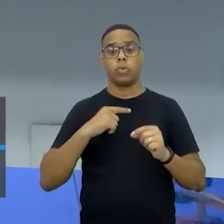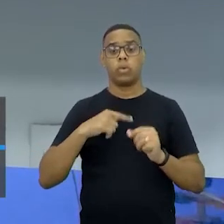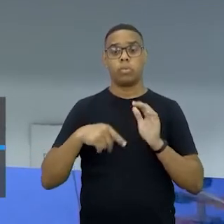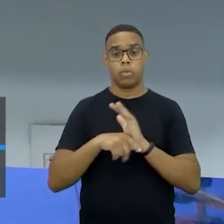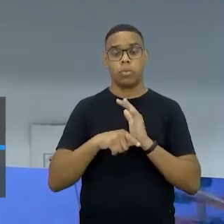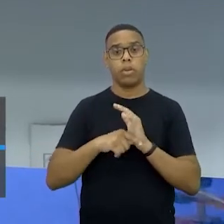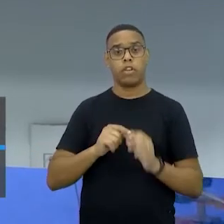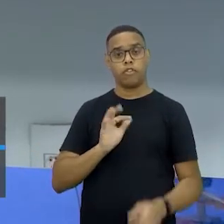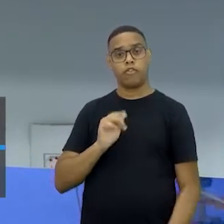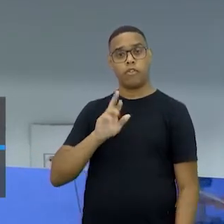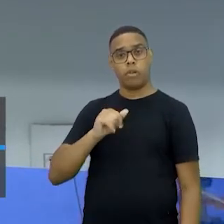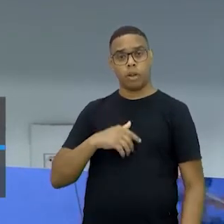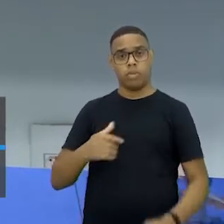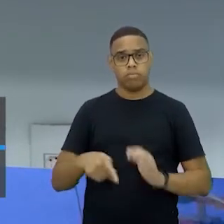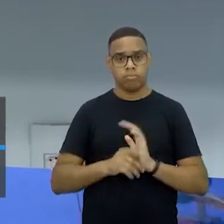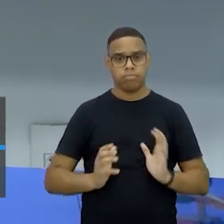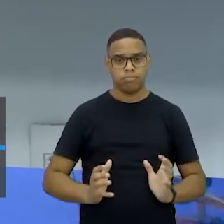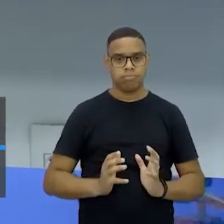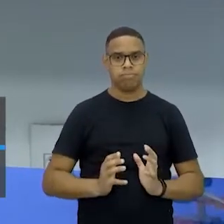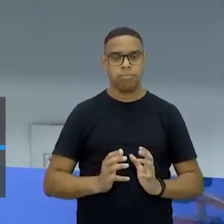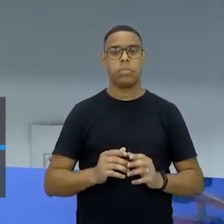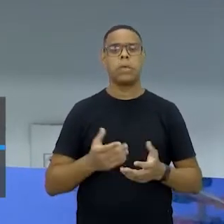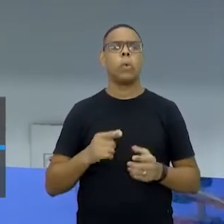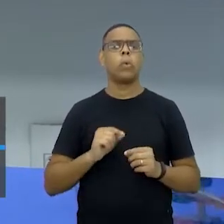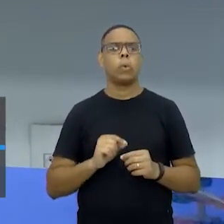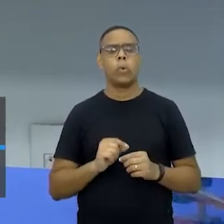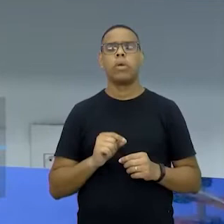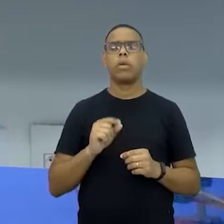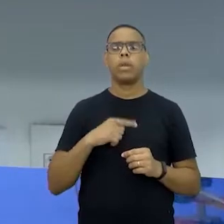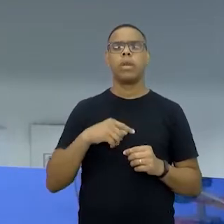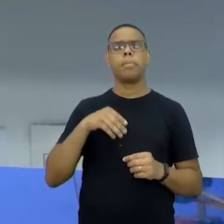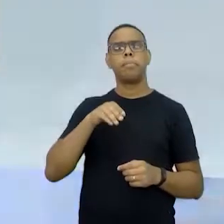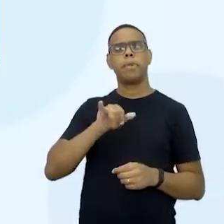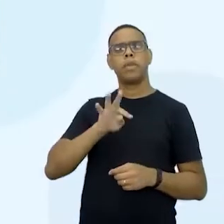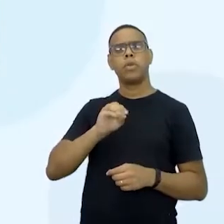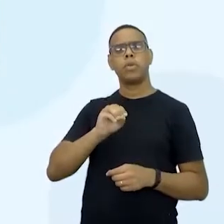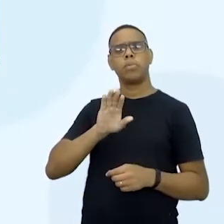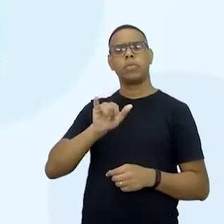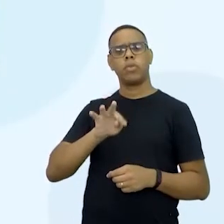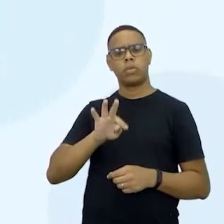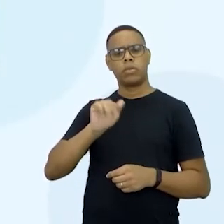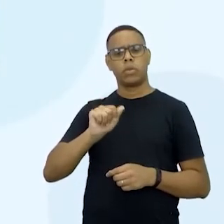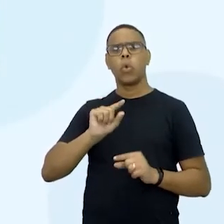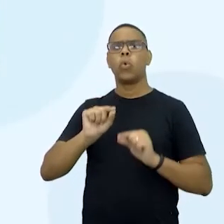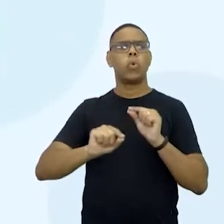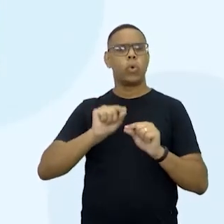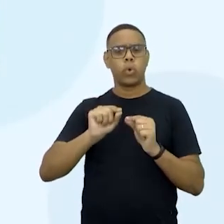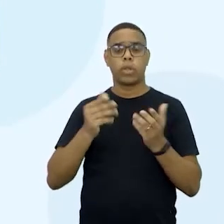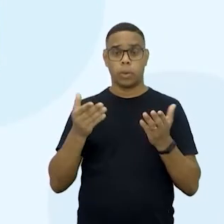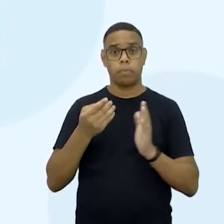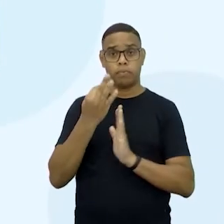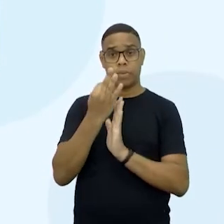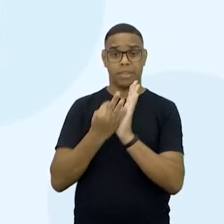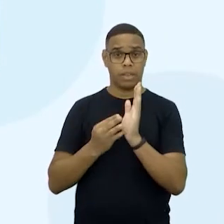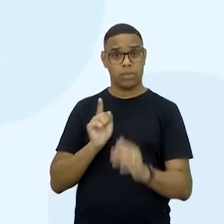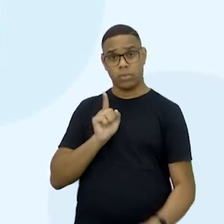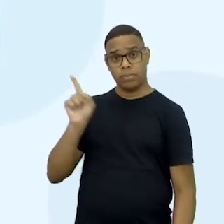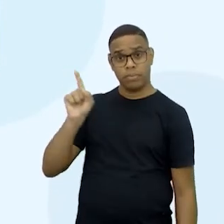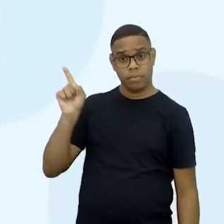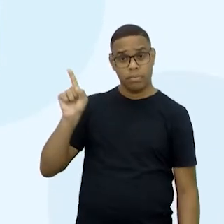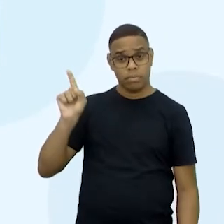exemplo da nossa flora intestinal e aí o que que seria então essa microbiota né esse texto ele relata